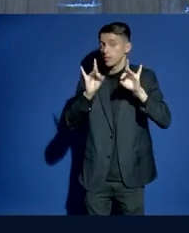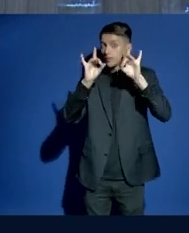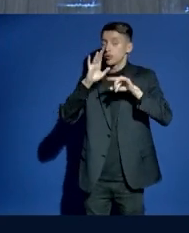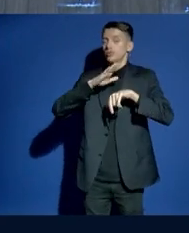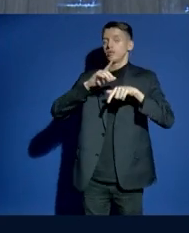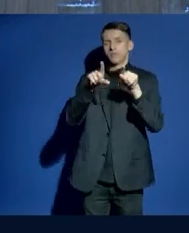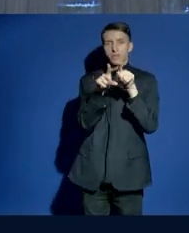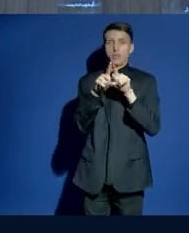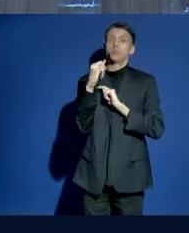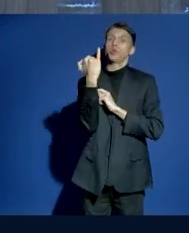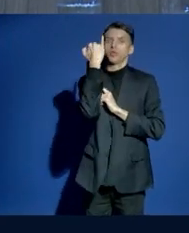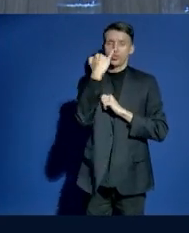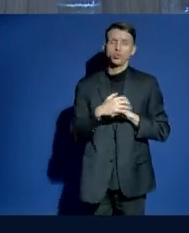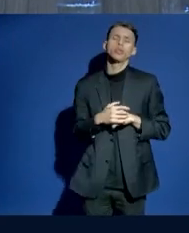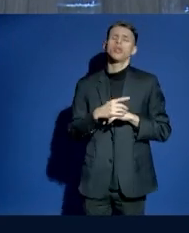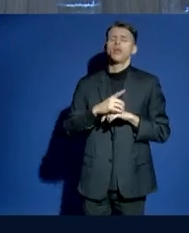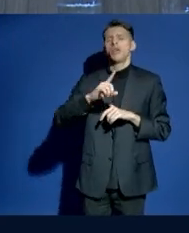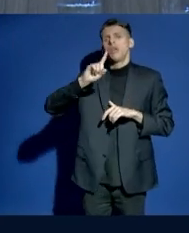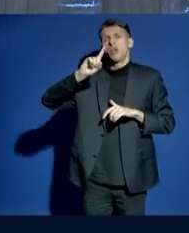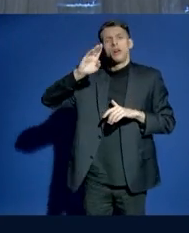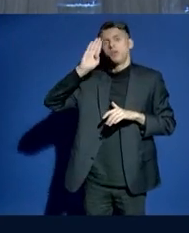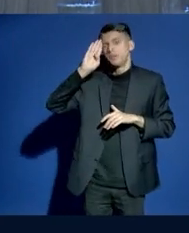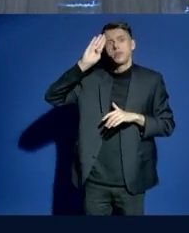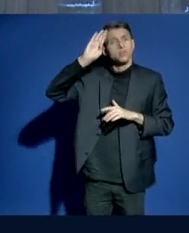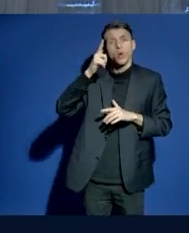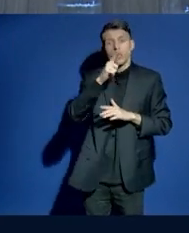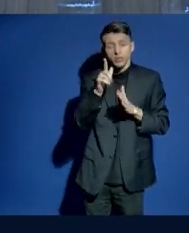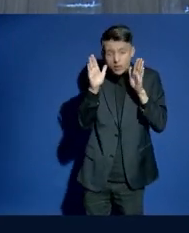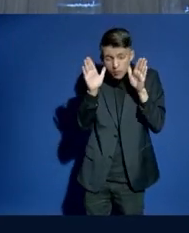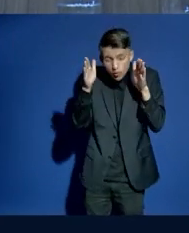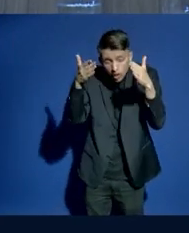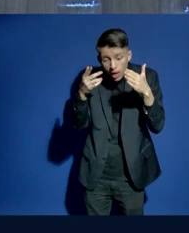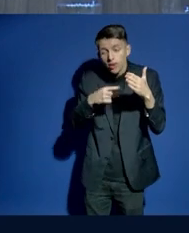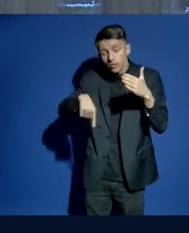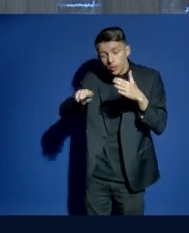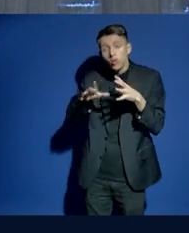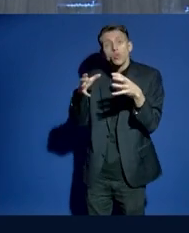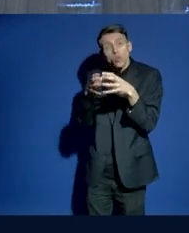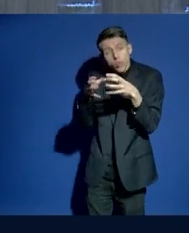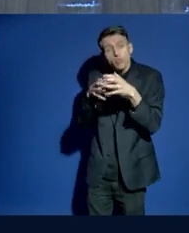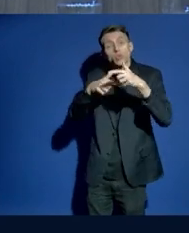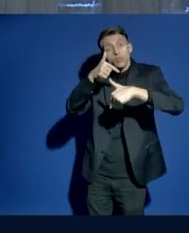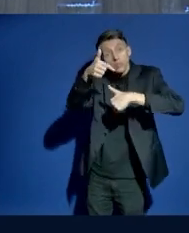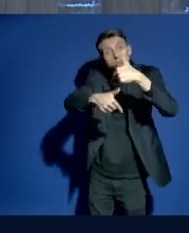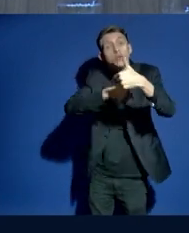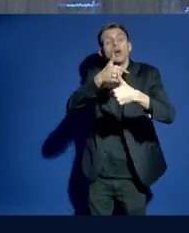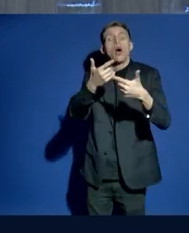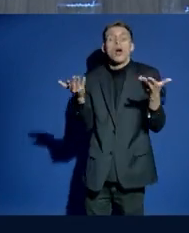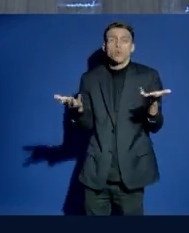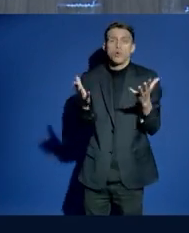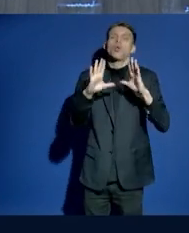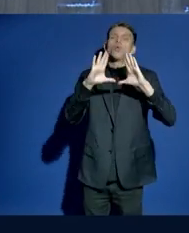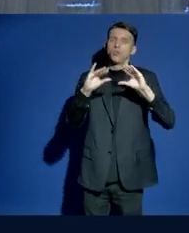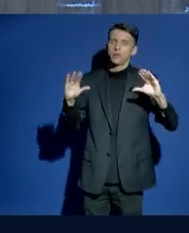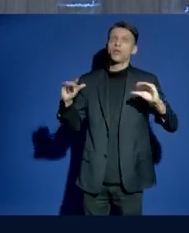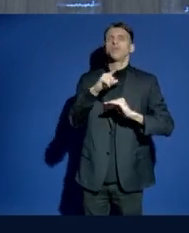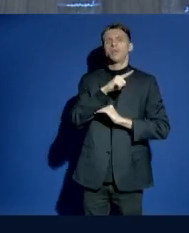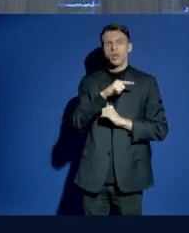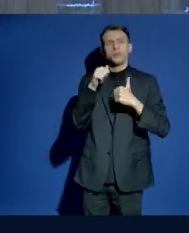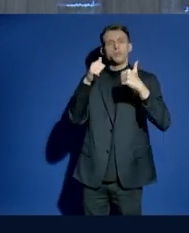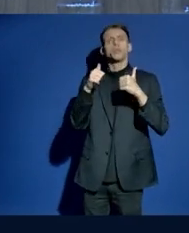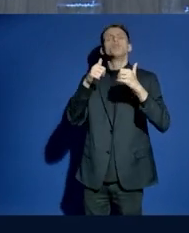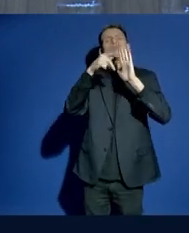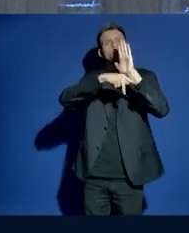importante foi fundamental para para chegar nesse nível e hoje a gente tá bastante confortável aí com a com a estabilidade